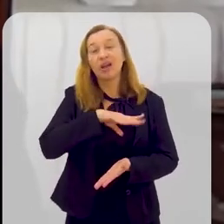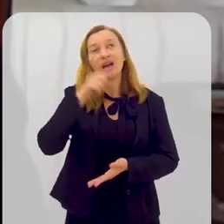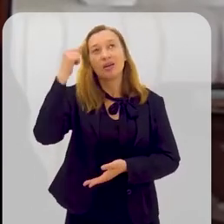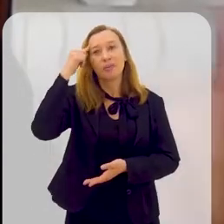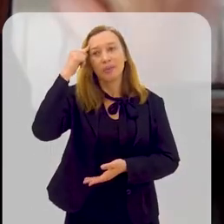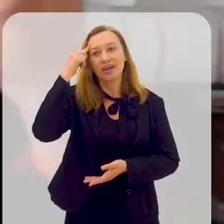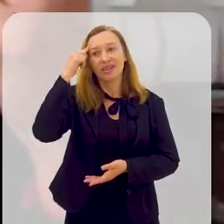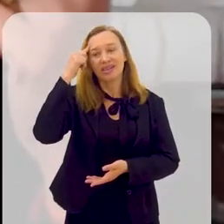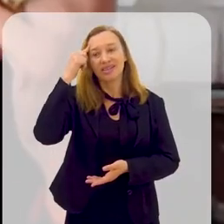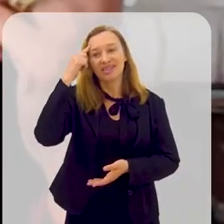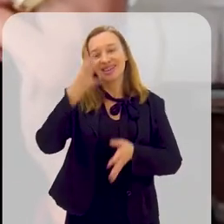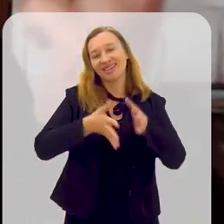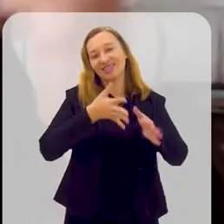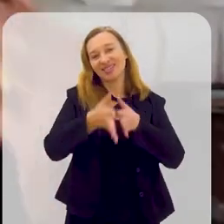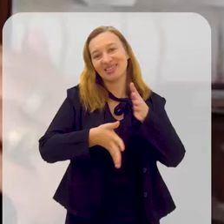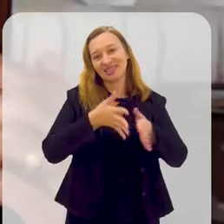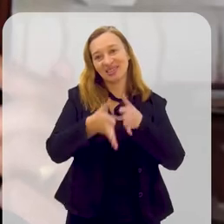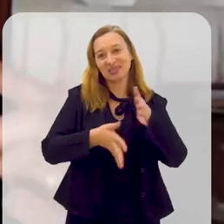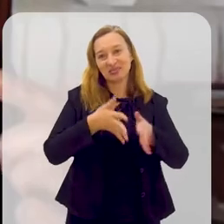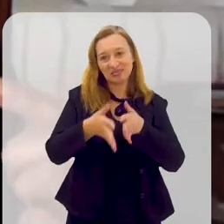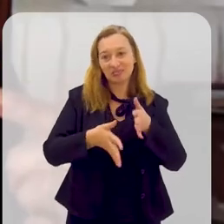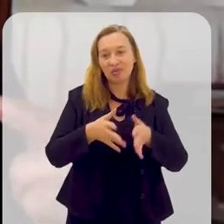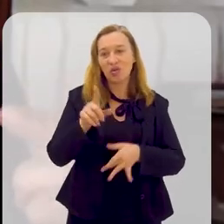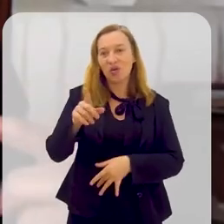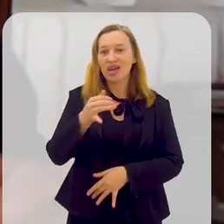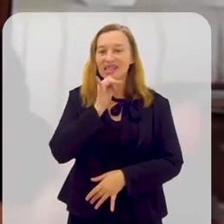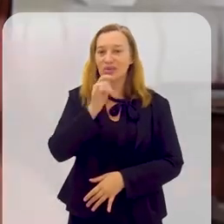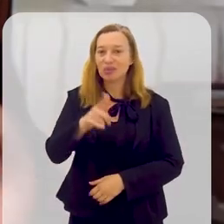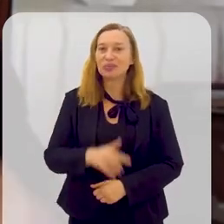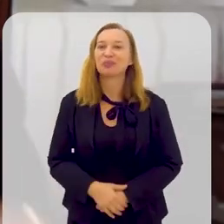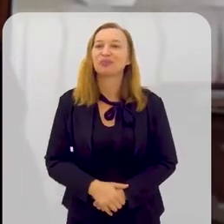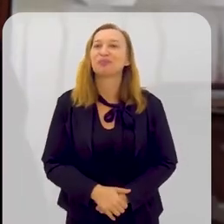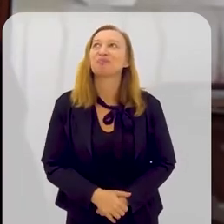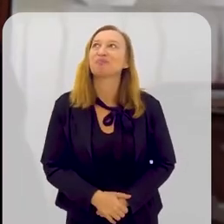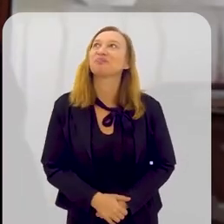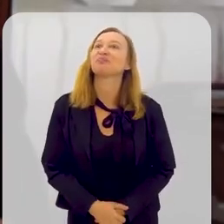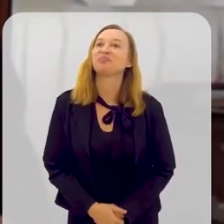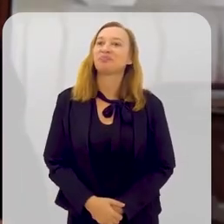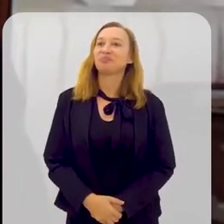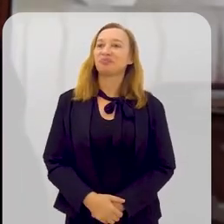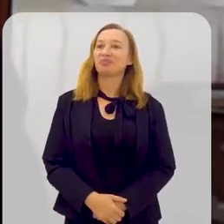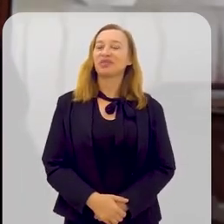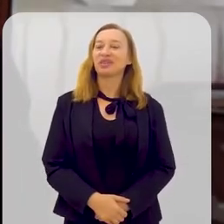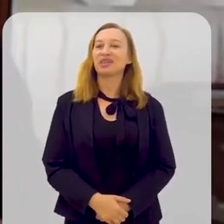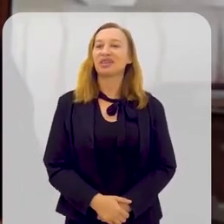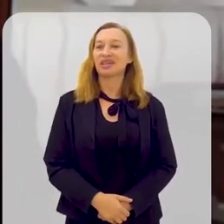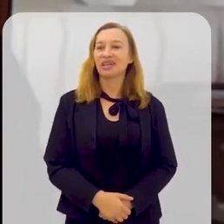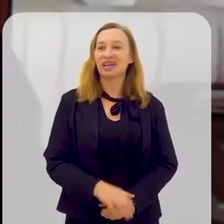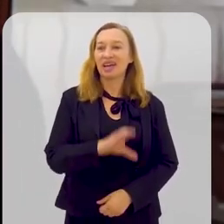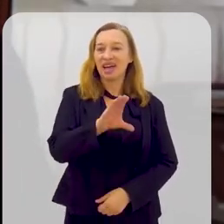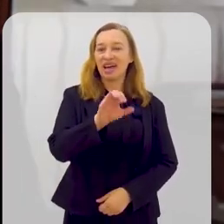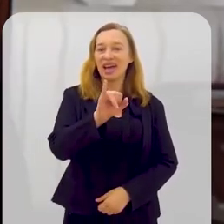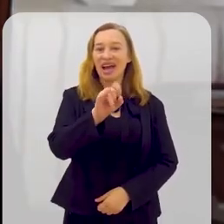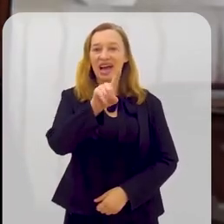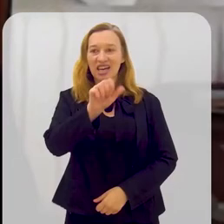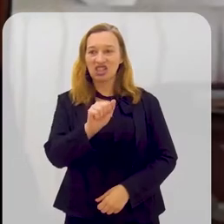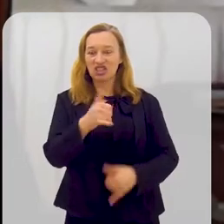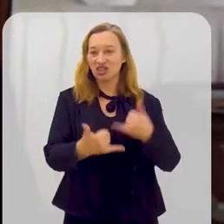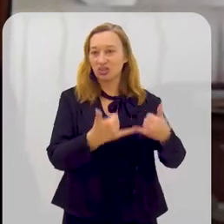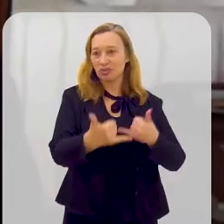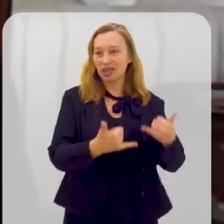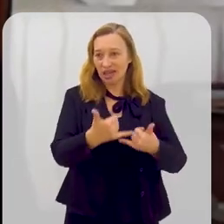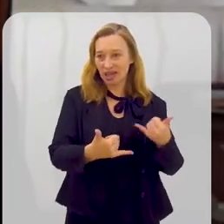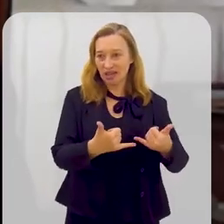português ele pensa em língua de sinais vou te dar um exemplo é caixa de